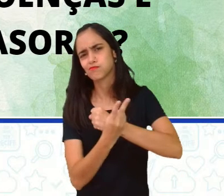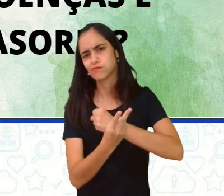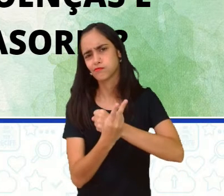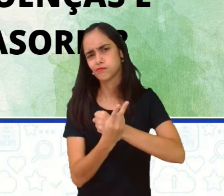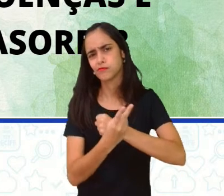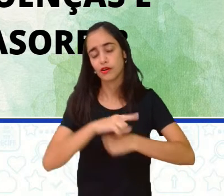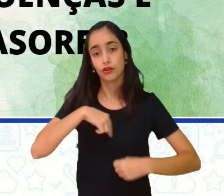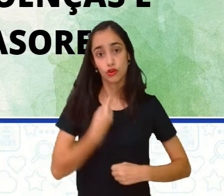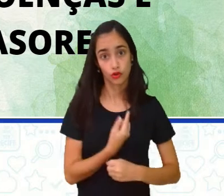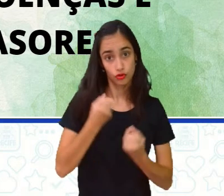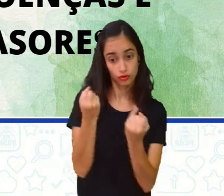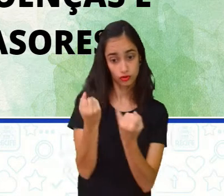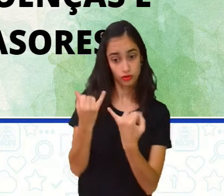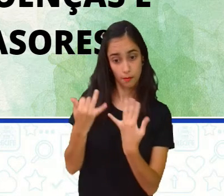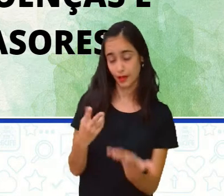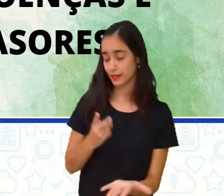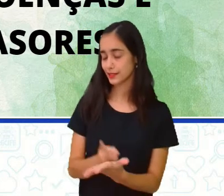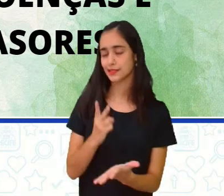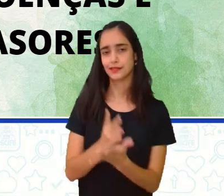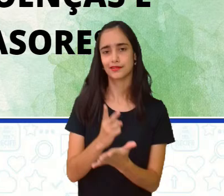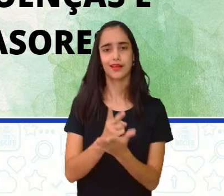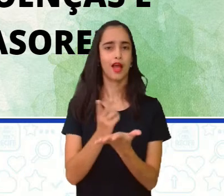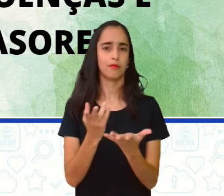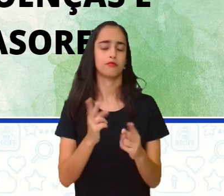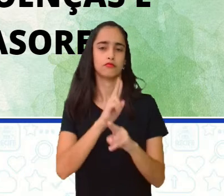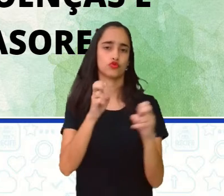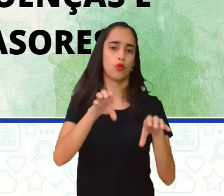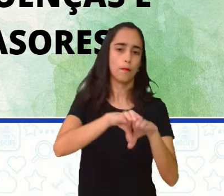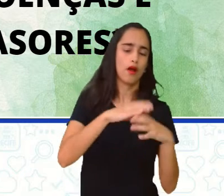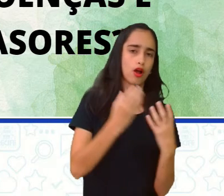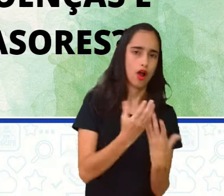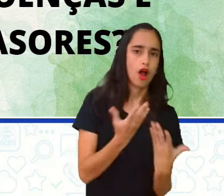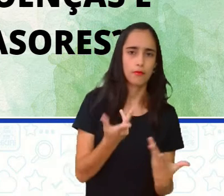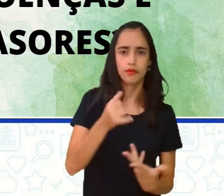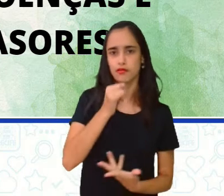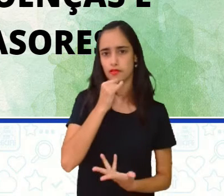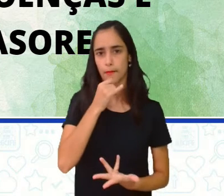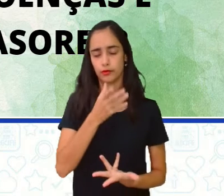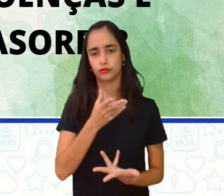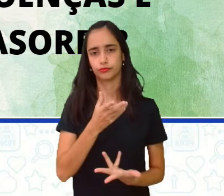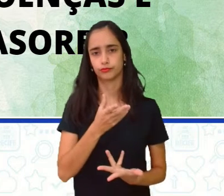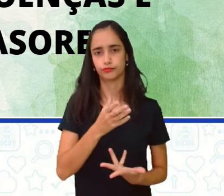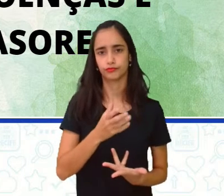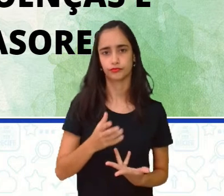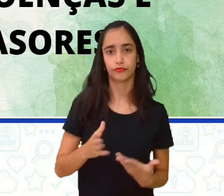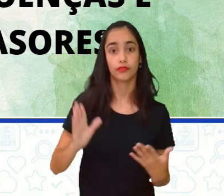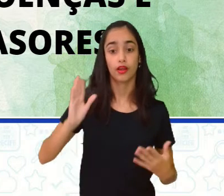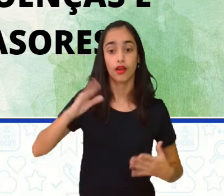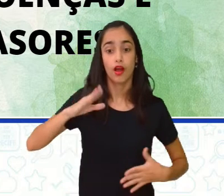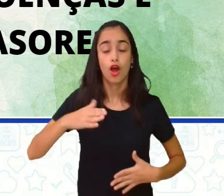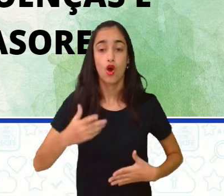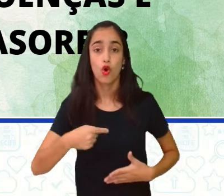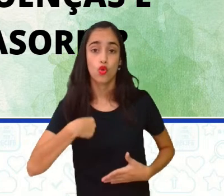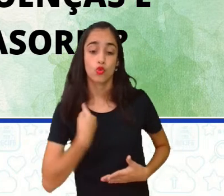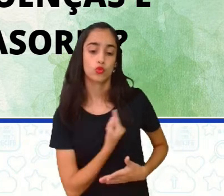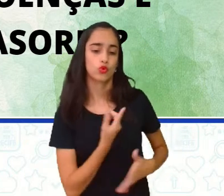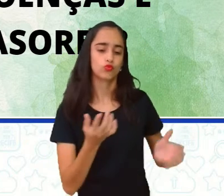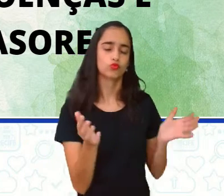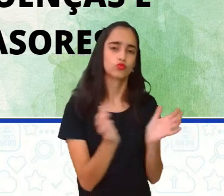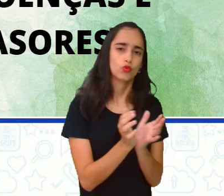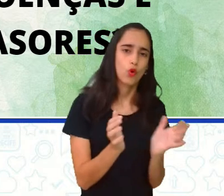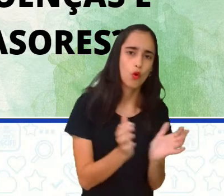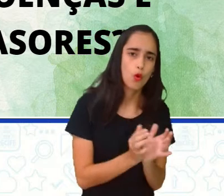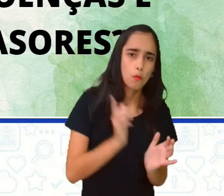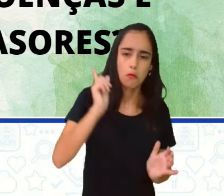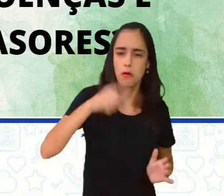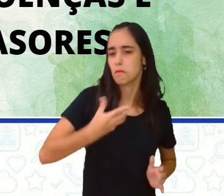de COP dizendo, não é? Chega algumas pessoas e me informam. O nosso grupo de defesa é muito bom.